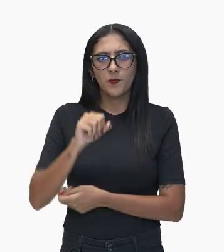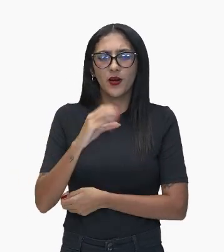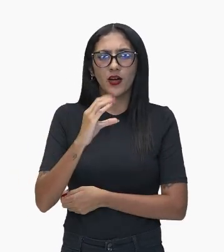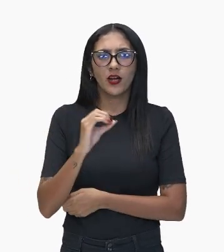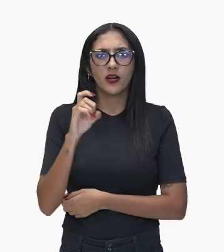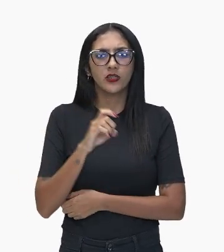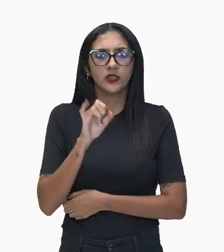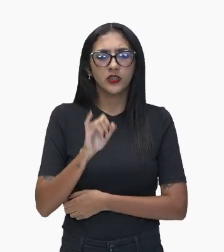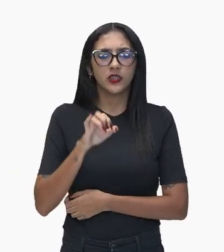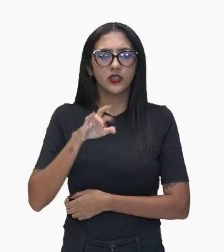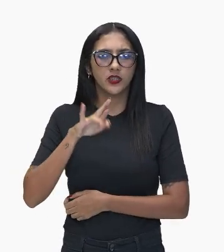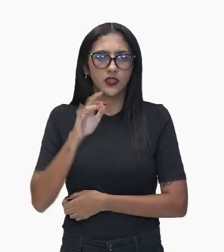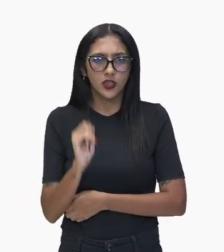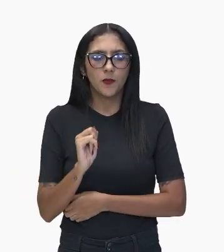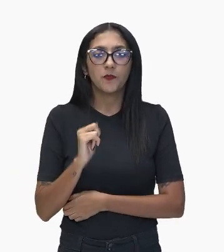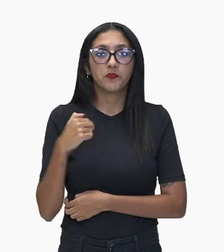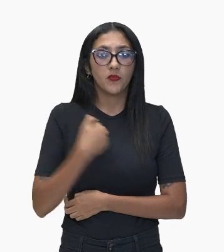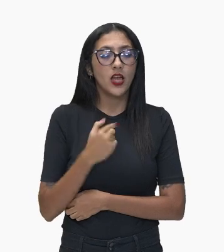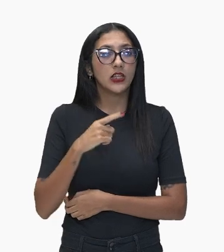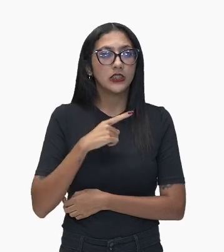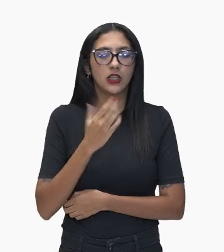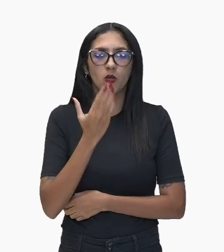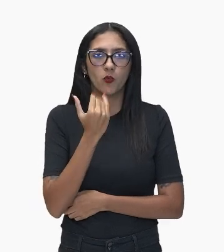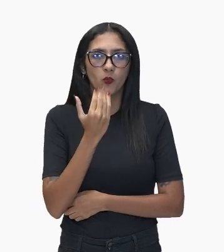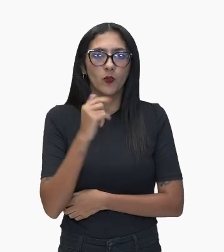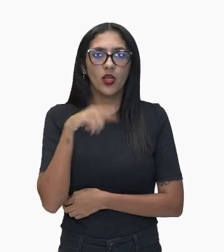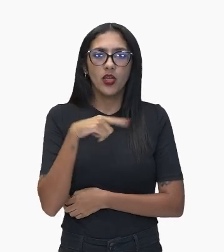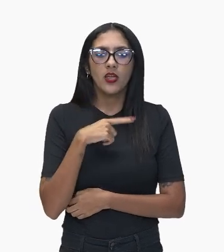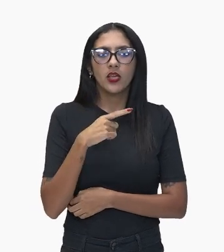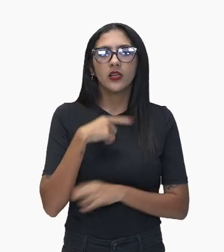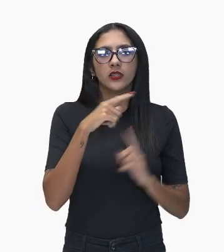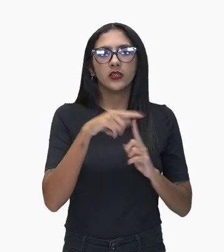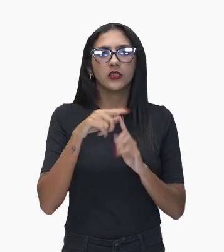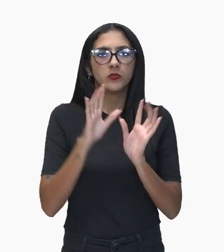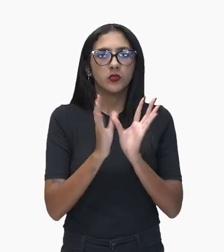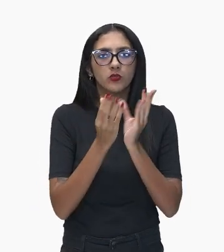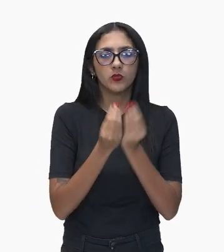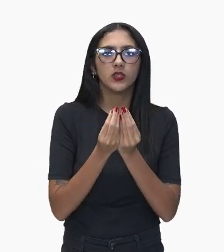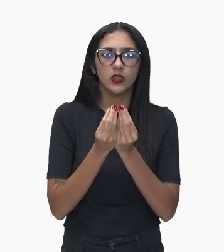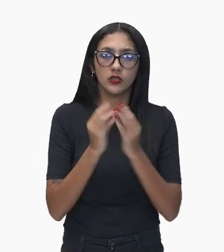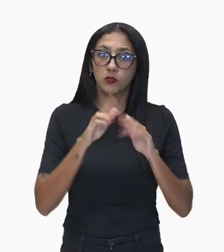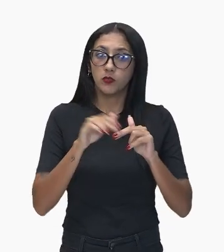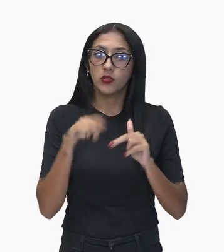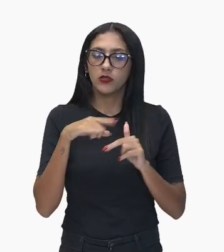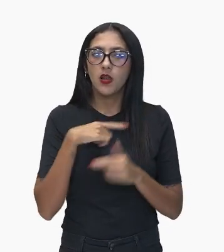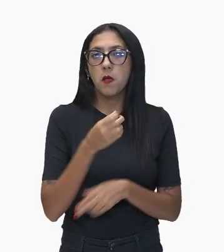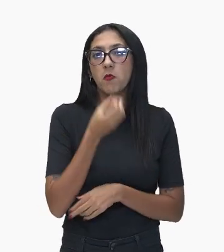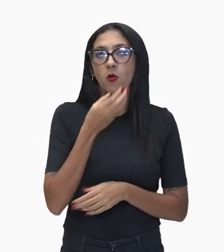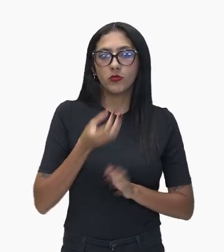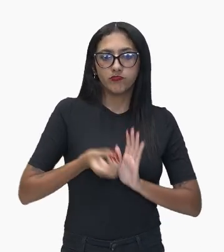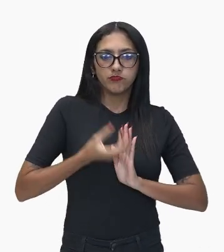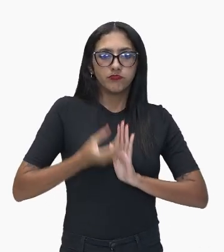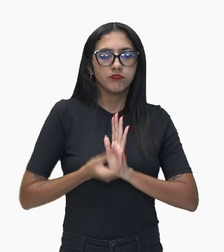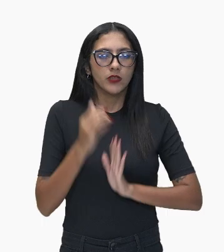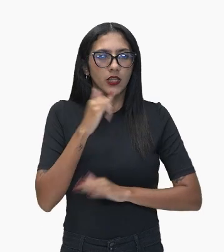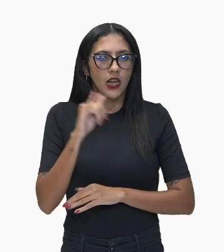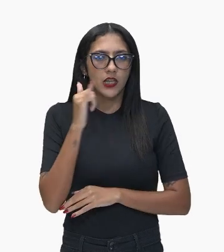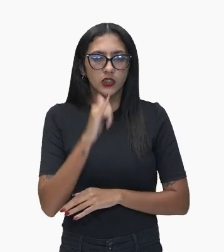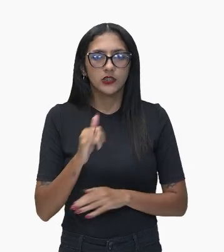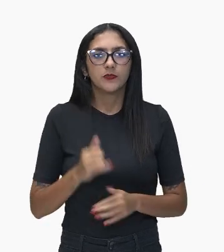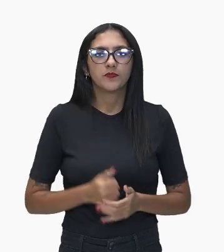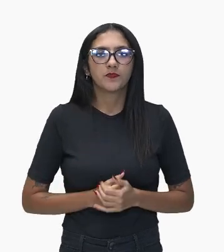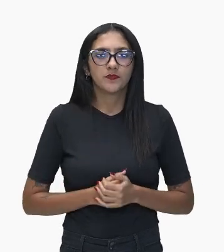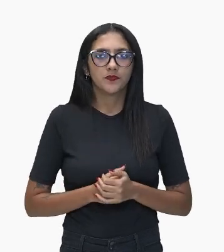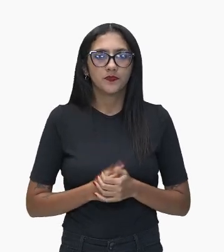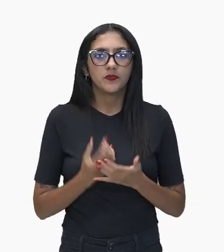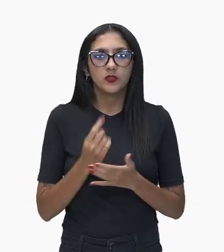se alimentando desse polissacarídeo, por isso que ele é fonte de energia, né? Entre as principais fontes de amido na